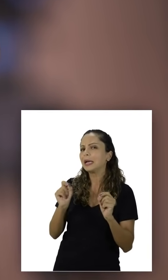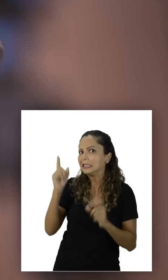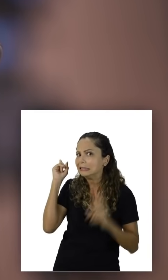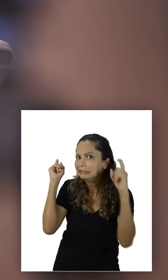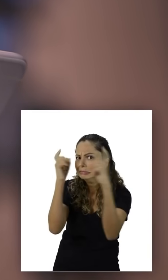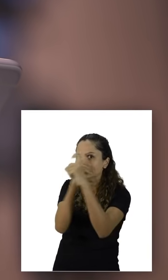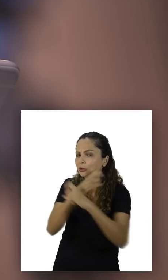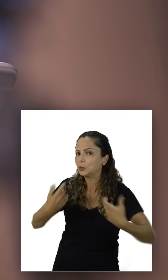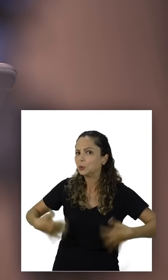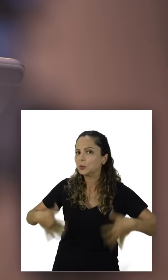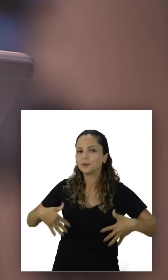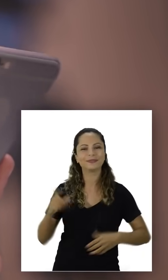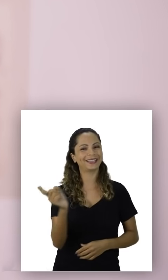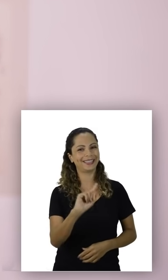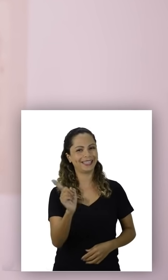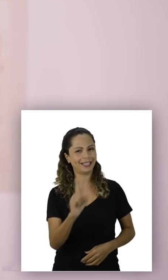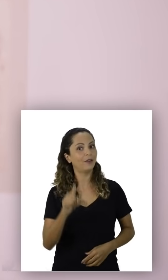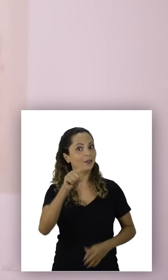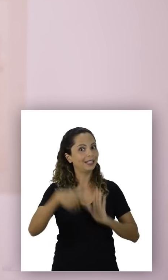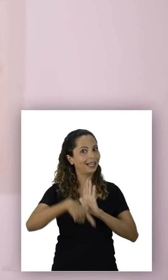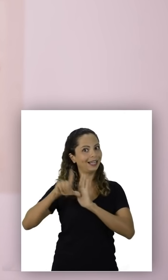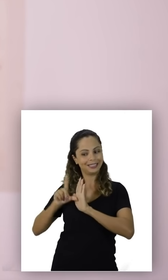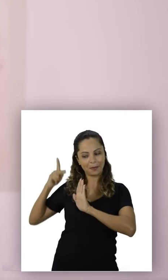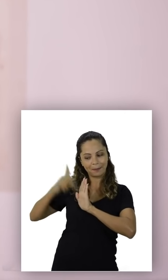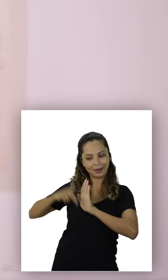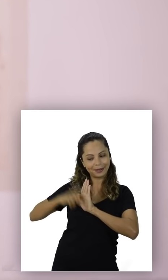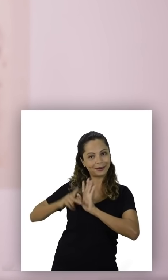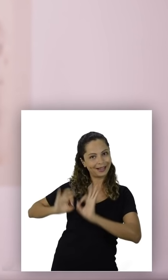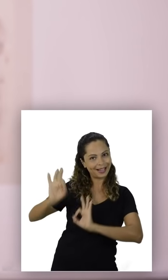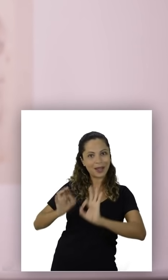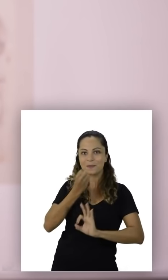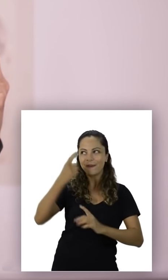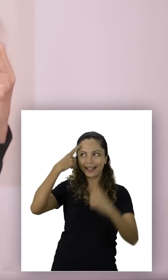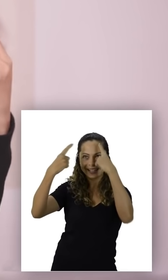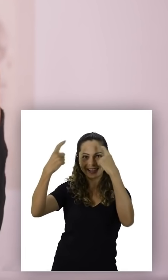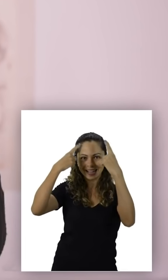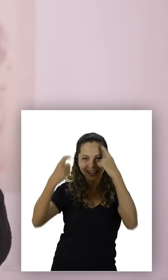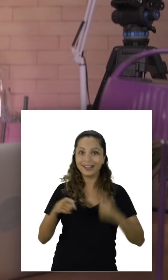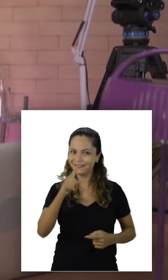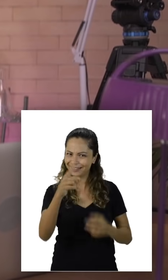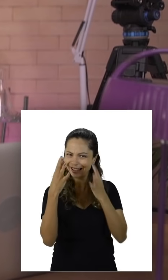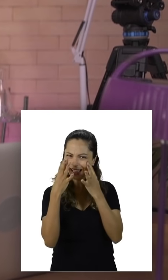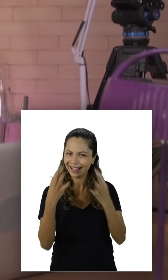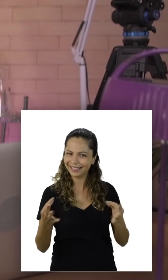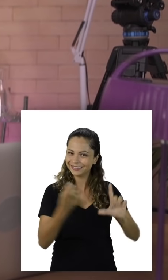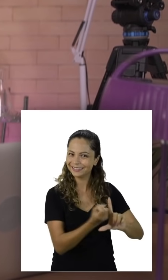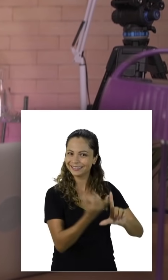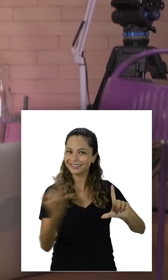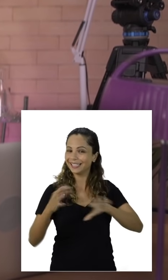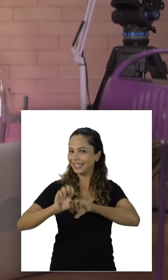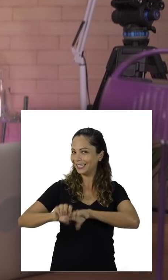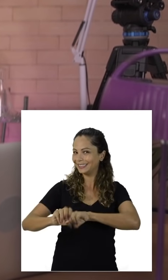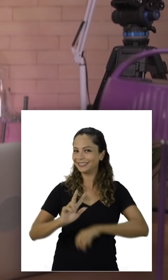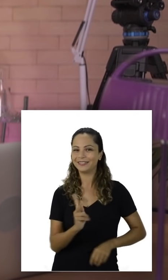é nenhum bicho de sete cabeças. Tudo que você precisa é planejamento e boas ideias. Fique ligado na